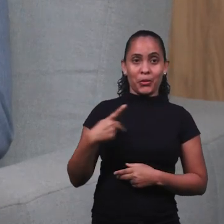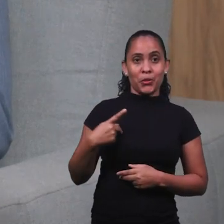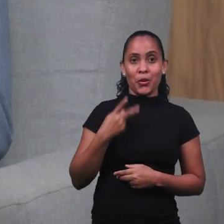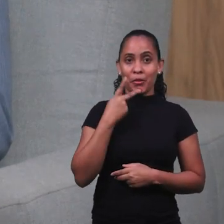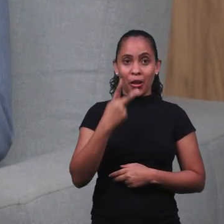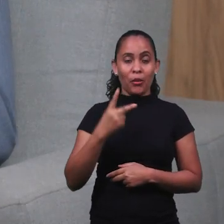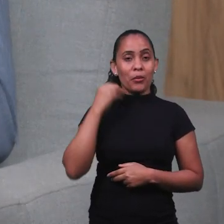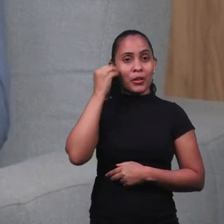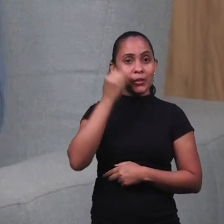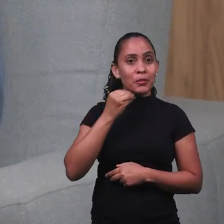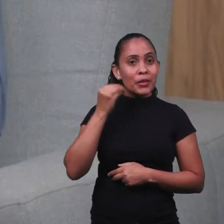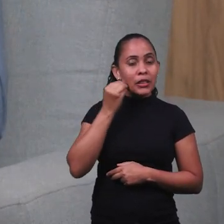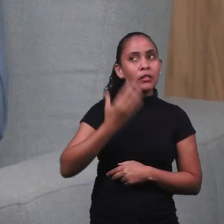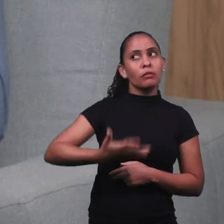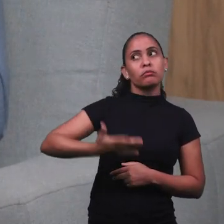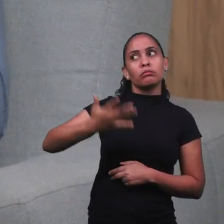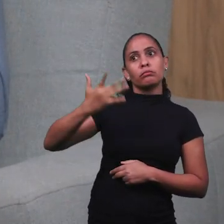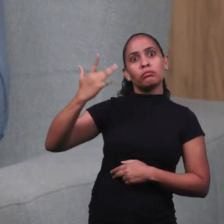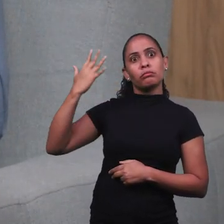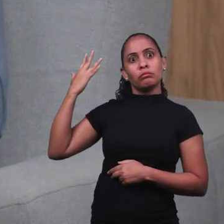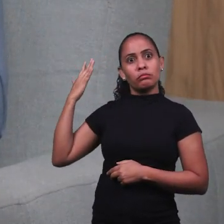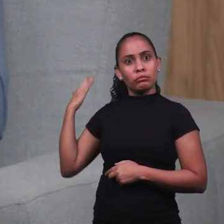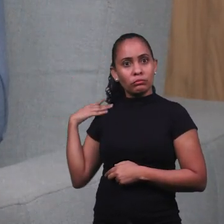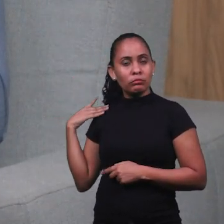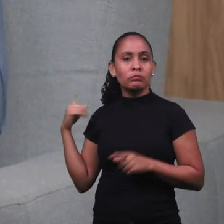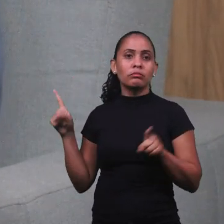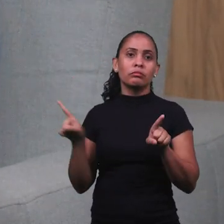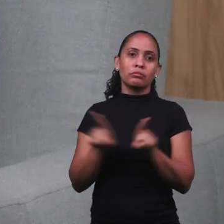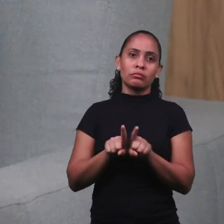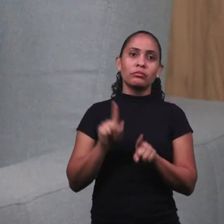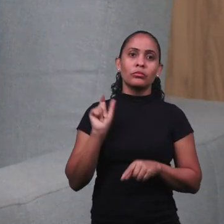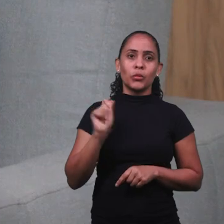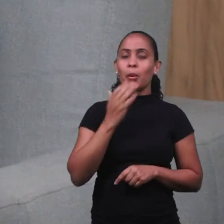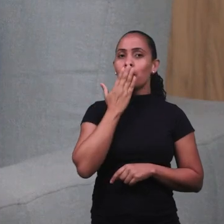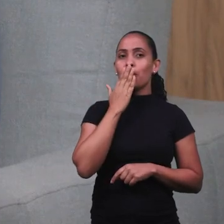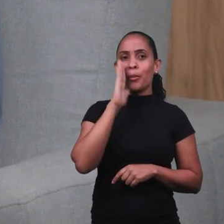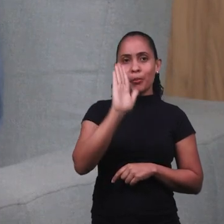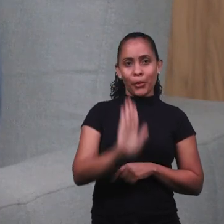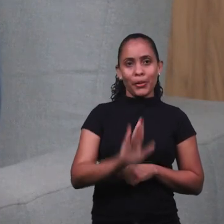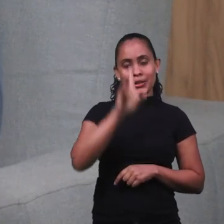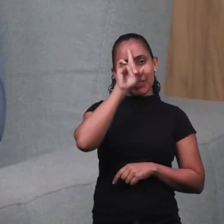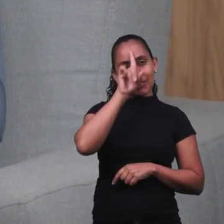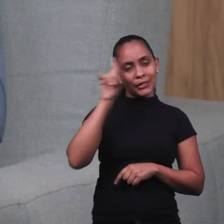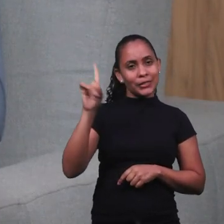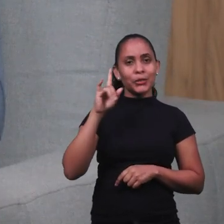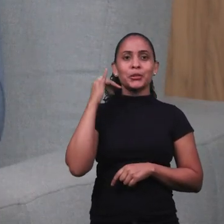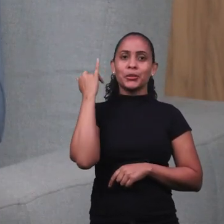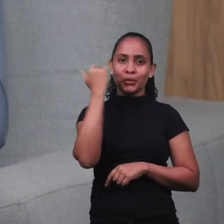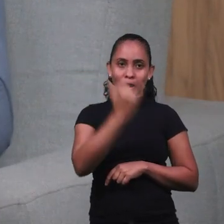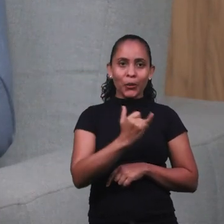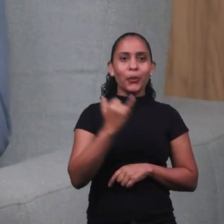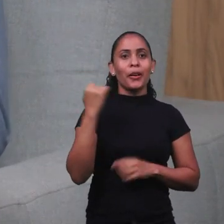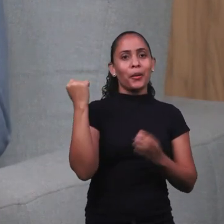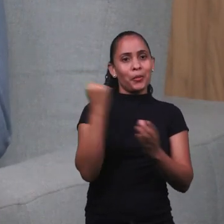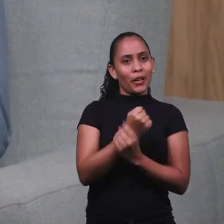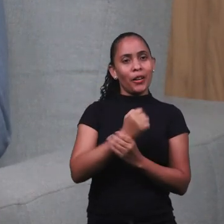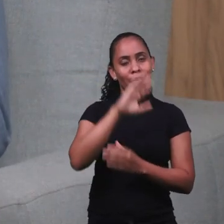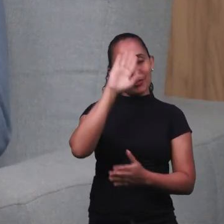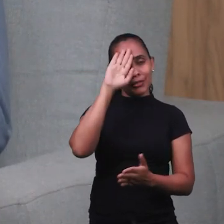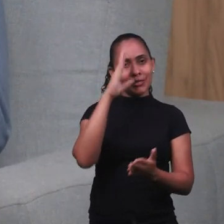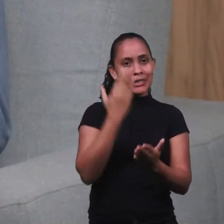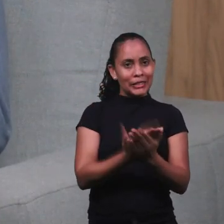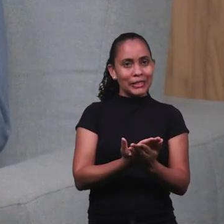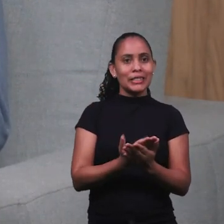foi uma experiência que lá atrás foi fruto de uma promessa. Deus fez a promessa, Abraão creu na